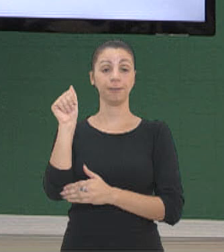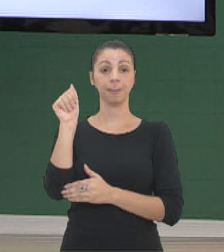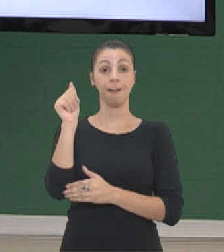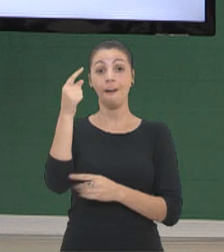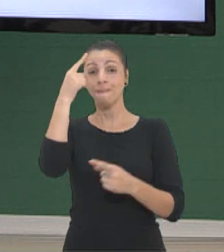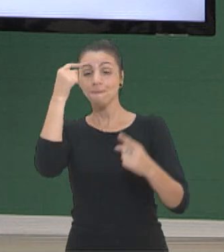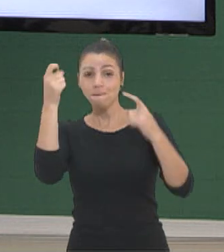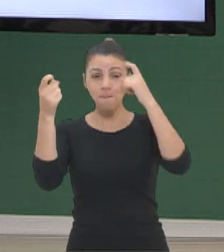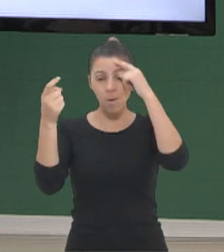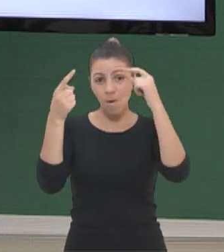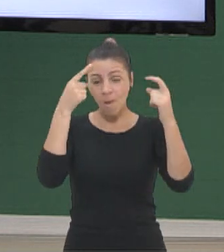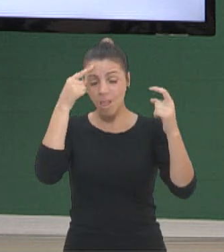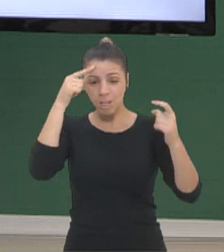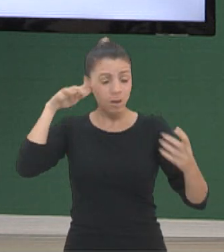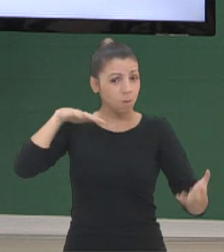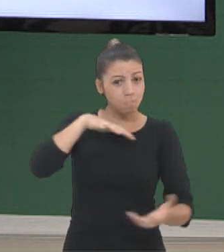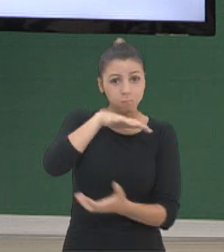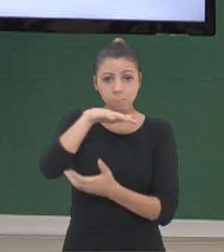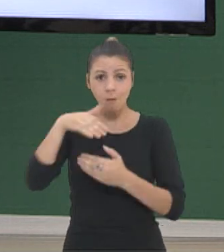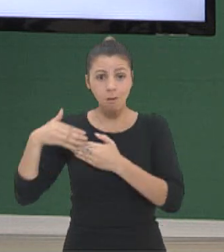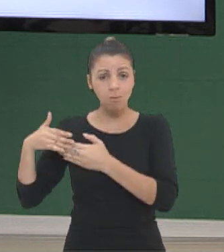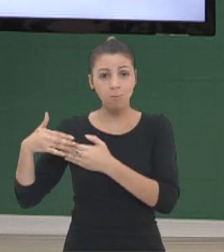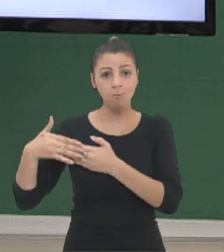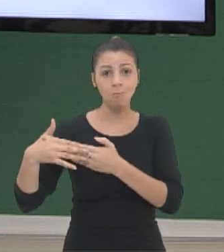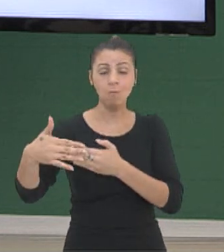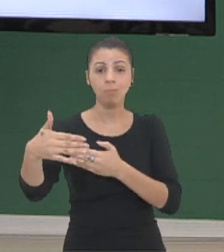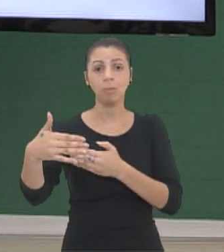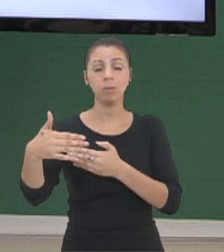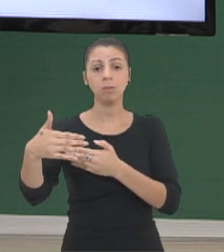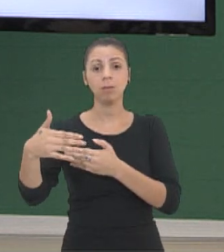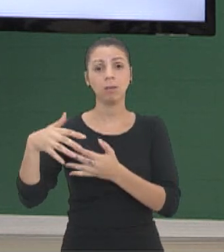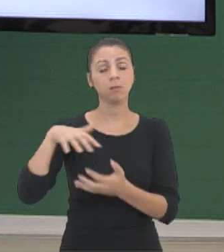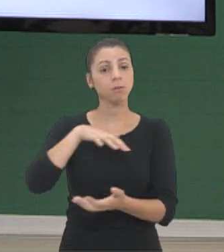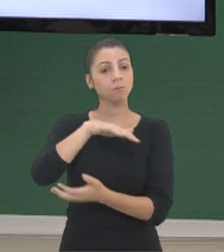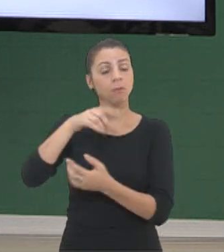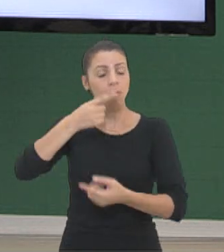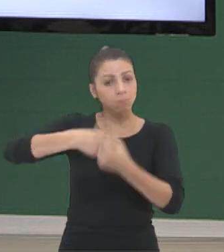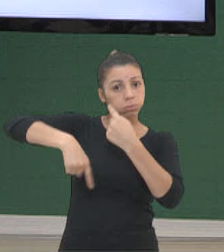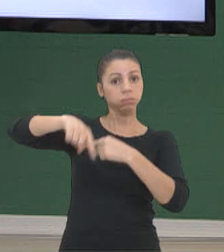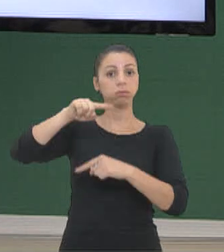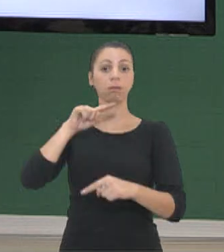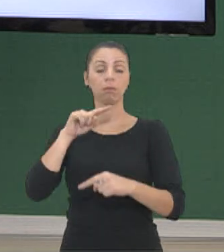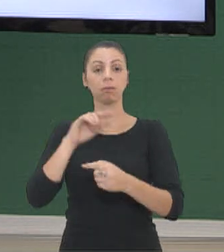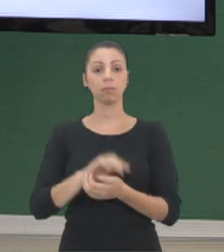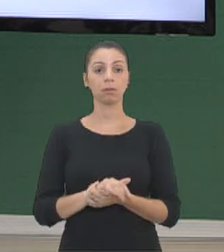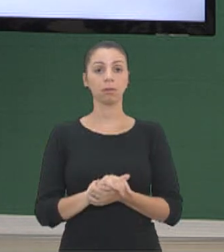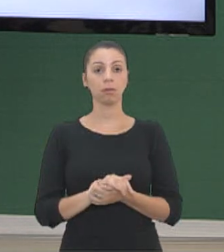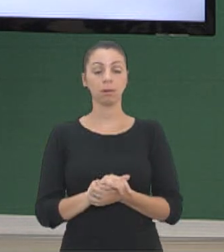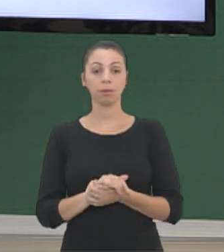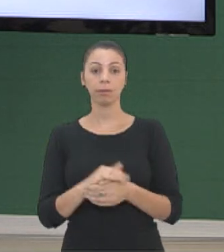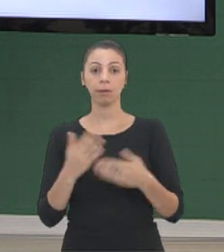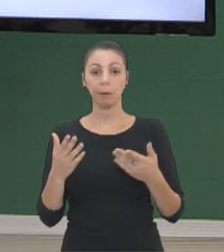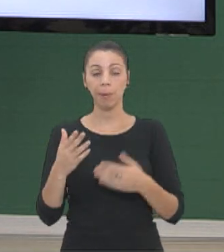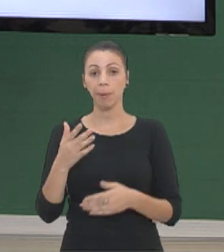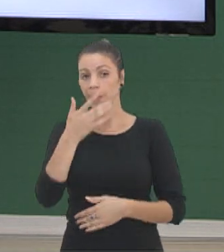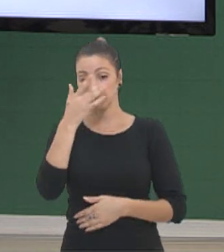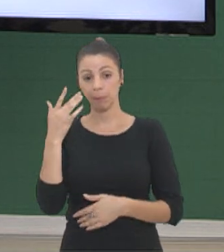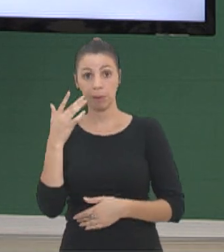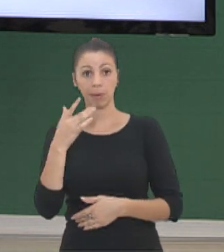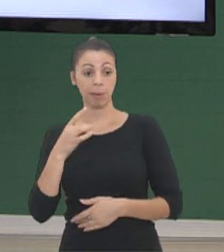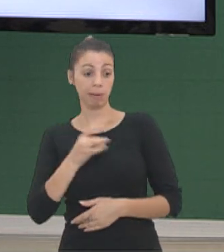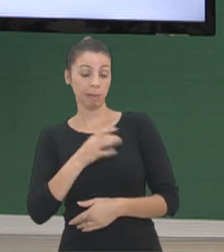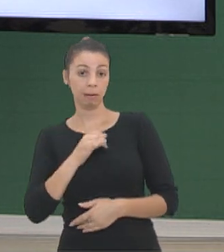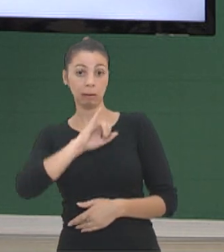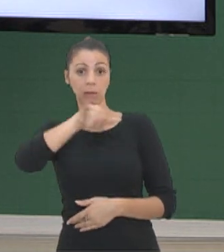violência e radicalização do processo revolucionário. Quem vai encabeçar o terror são